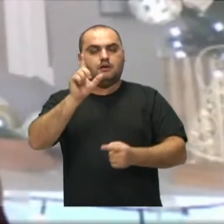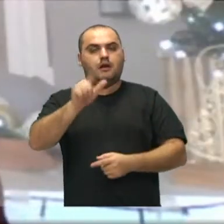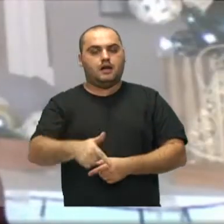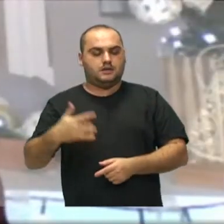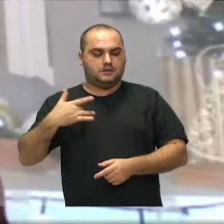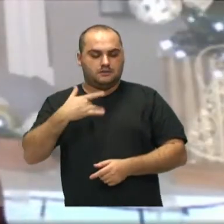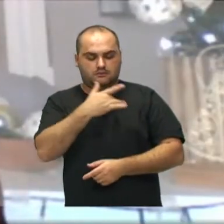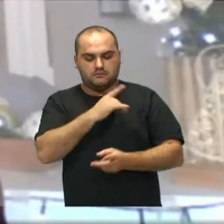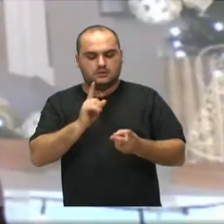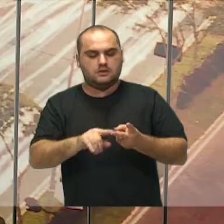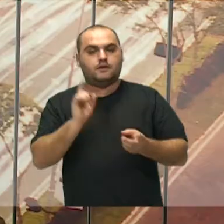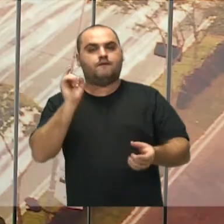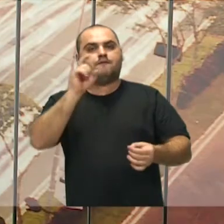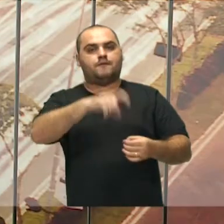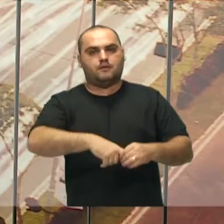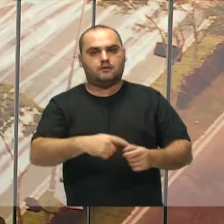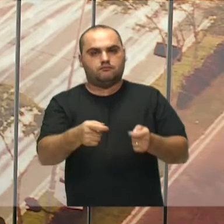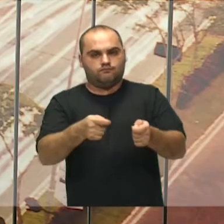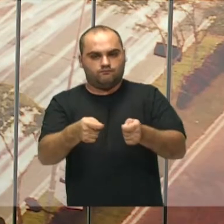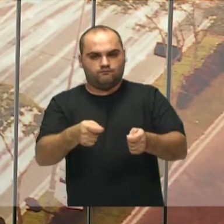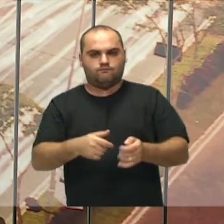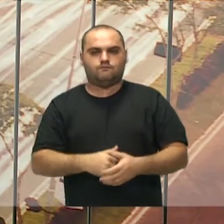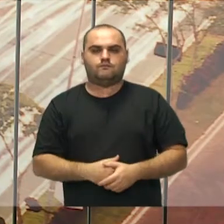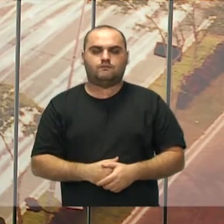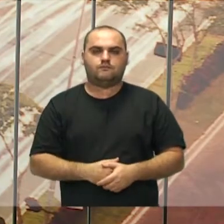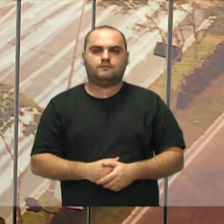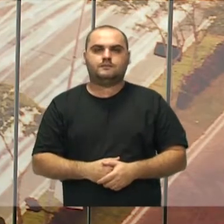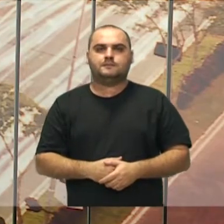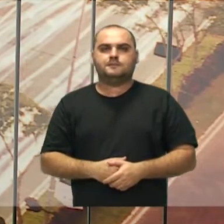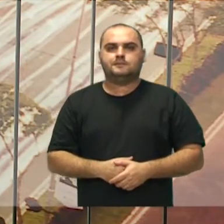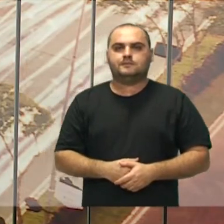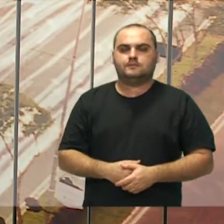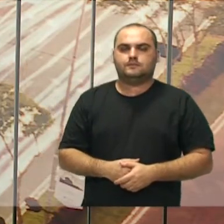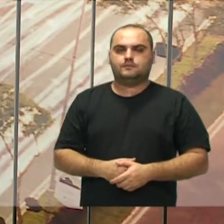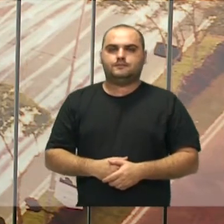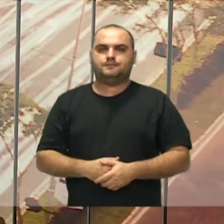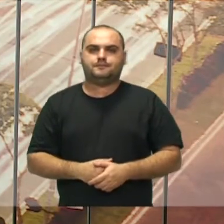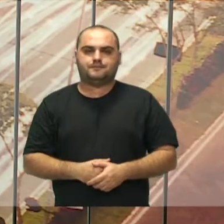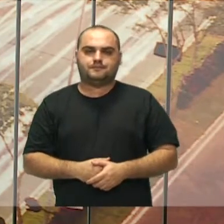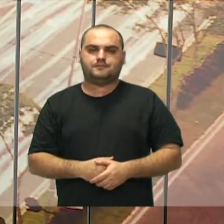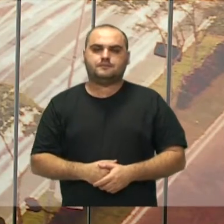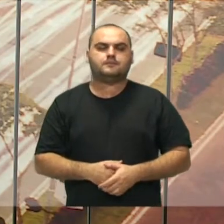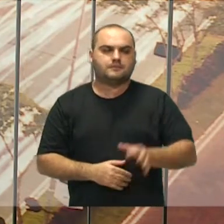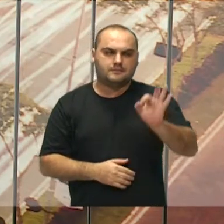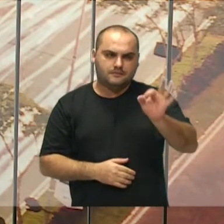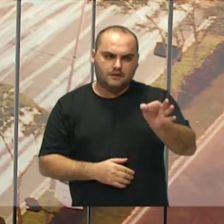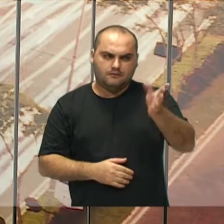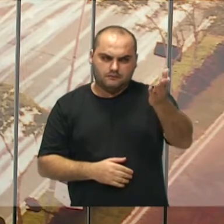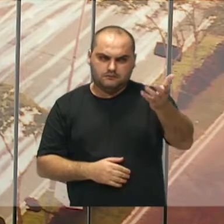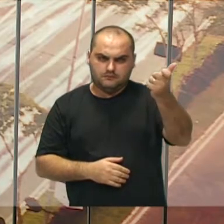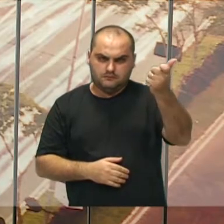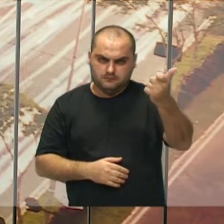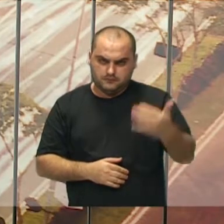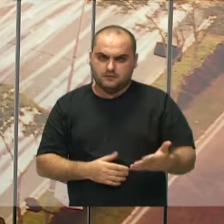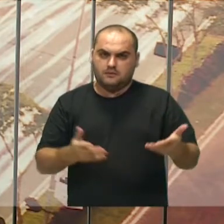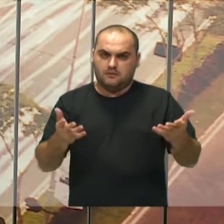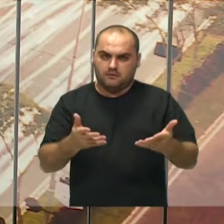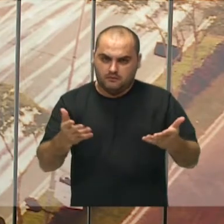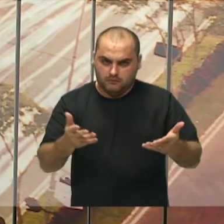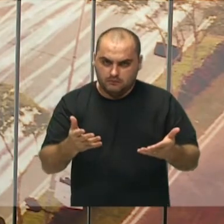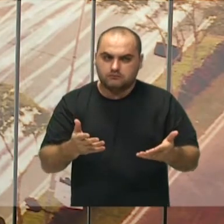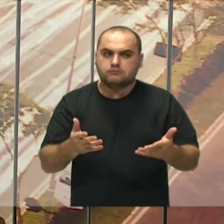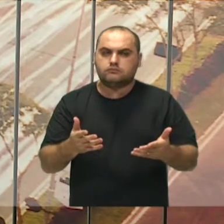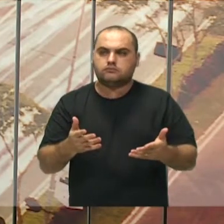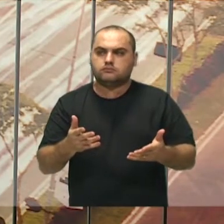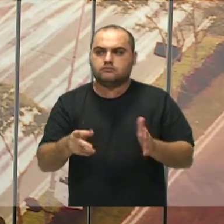retomada da economia. Vereadora, na questão da educação, retorno às aulas, né, como você colocou agora, você recebe aí